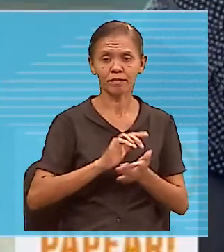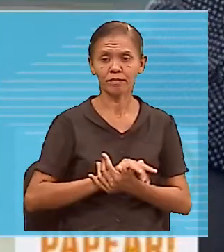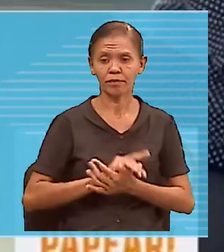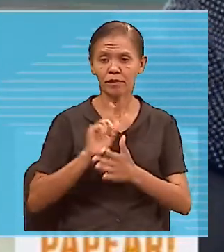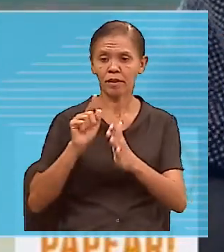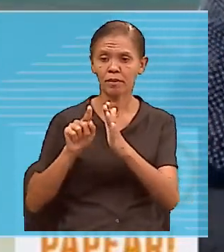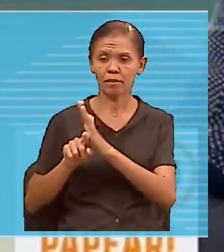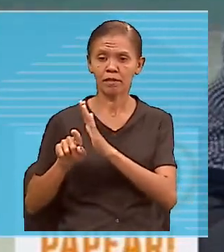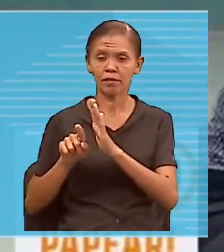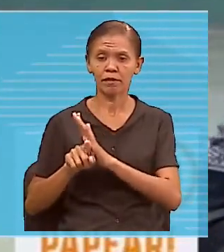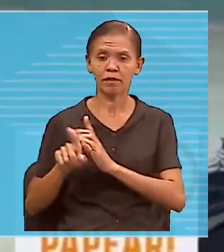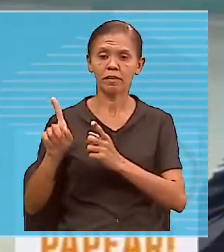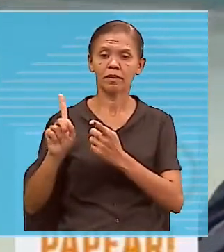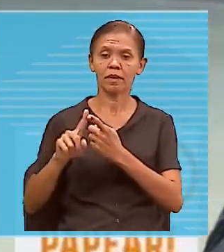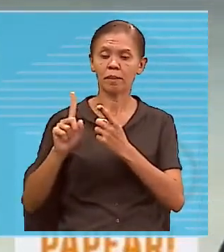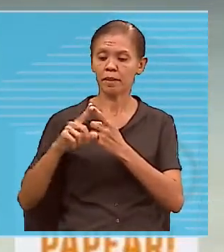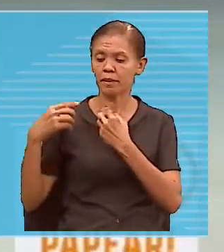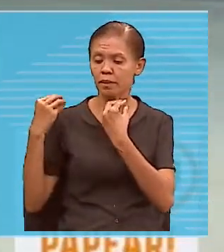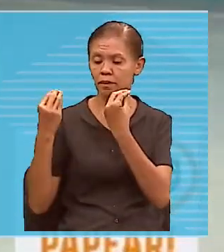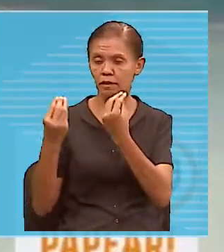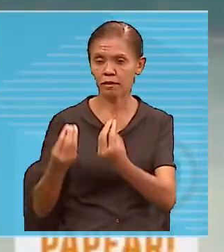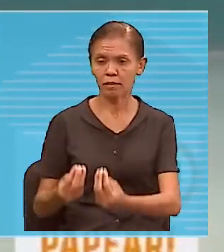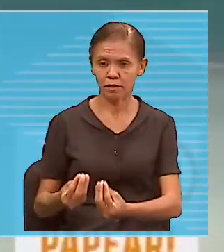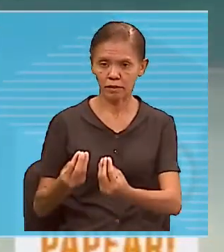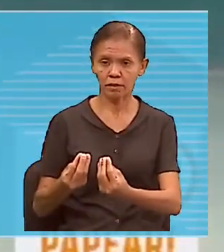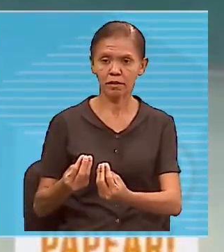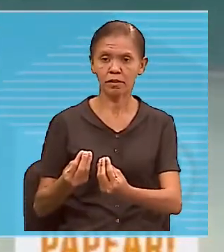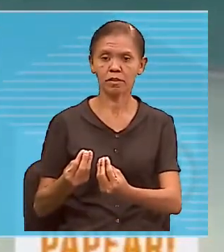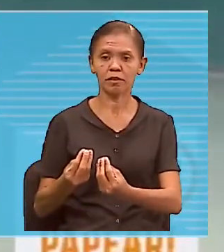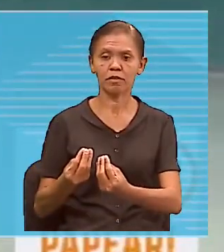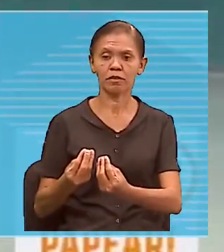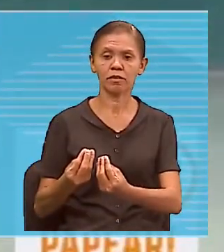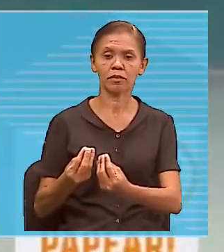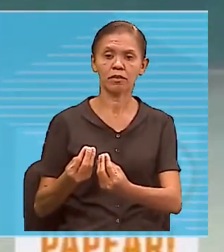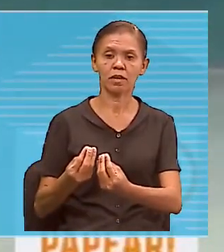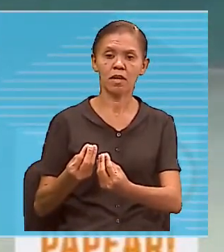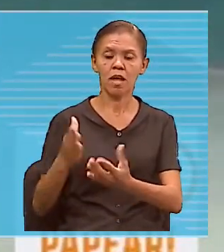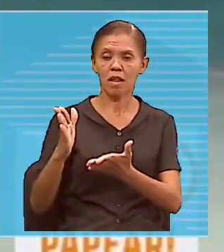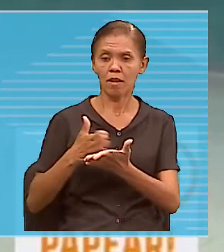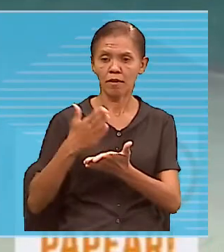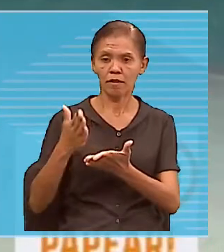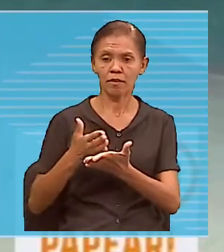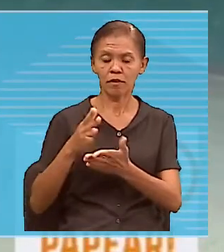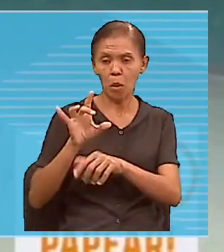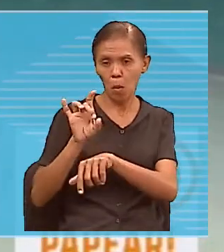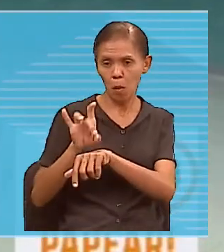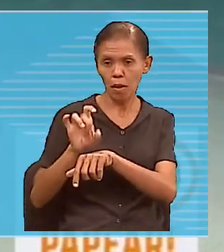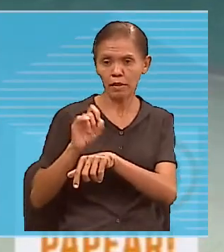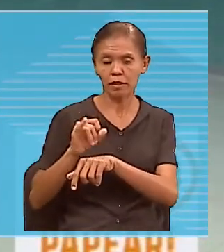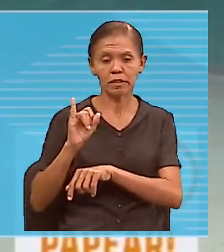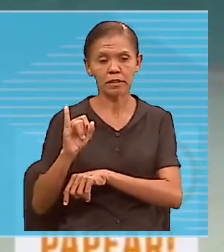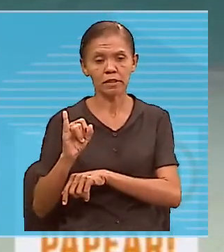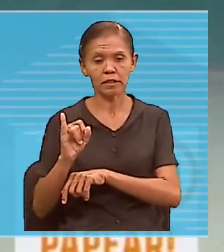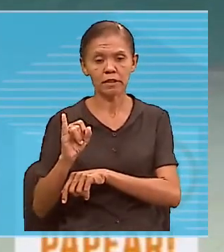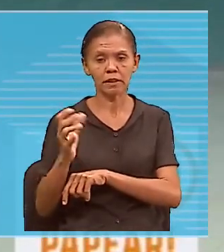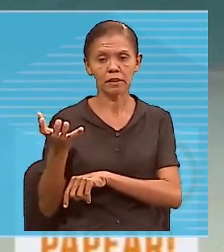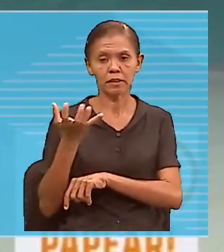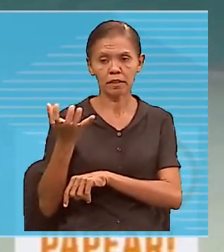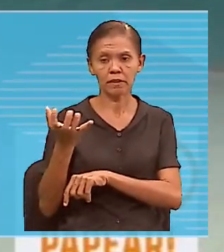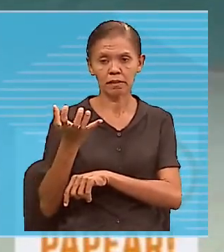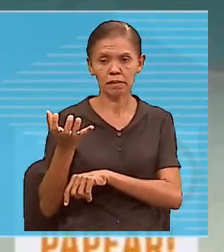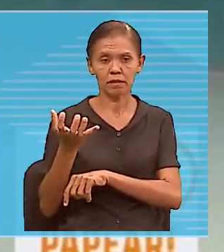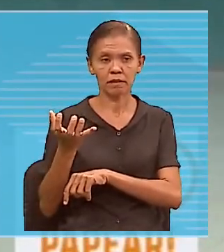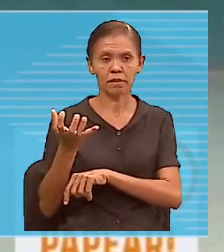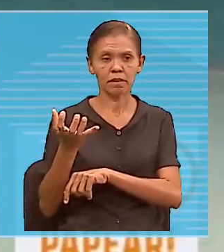dica aí para quem quiser doar livros, né, aqui para a biblioteca do Raul de Cavalcante, para colaborar com esse projeto